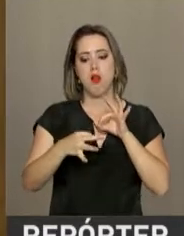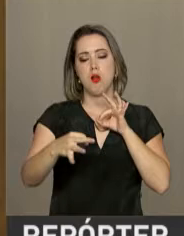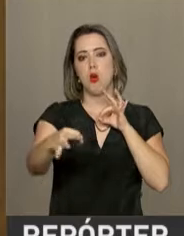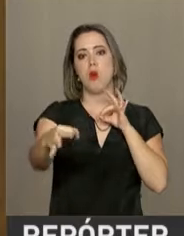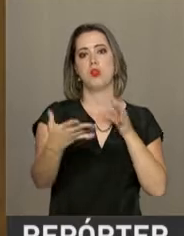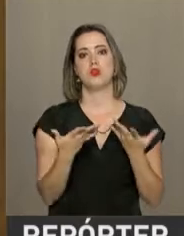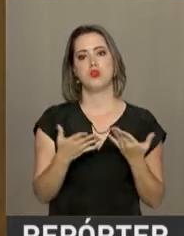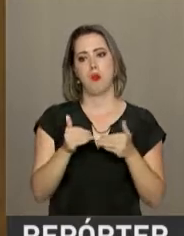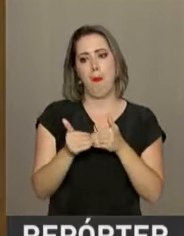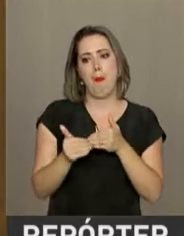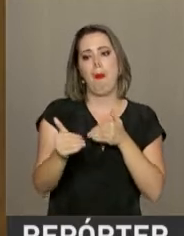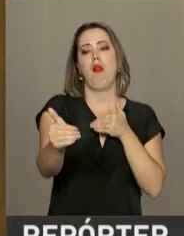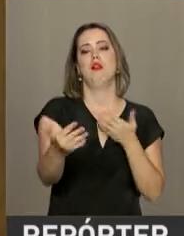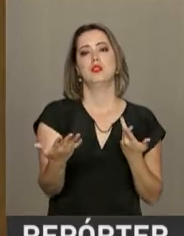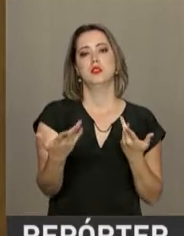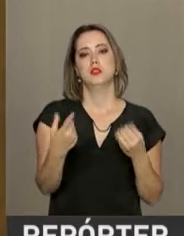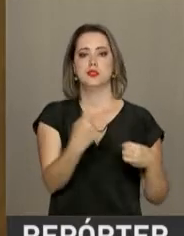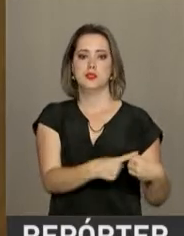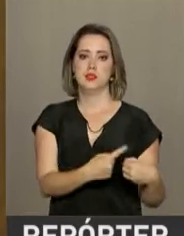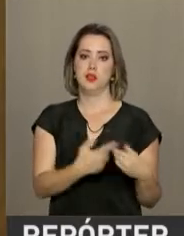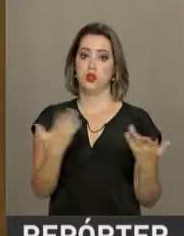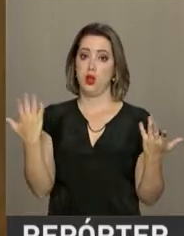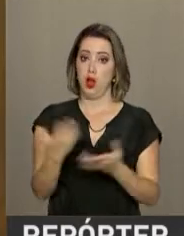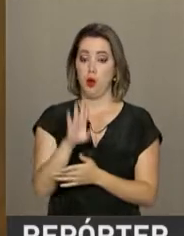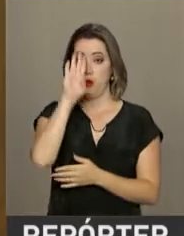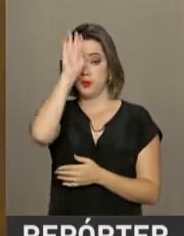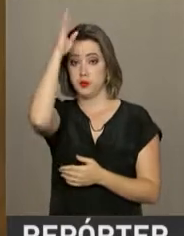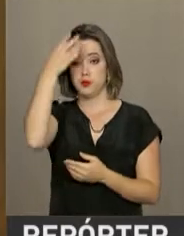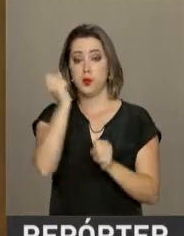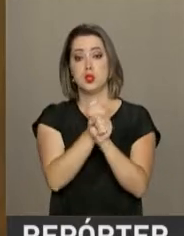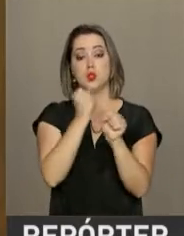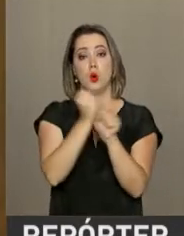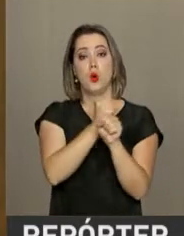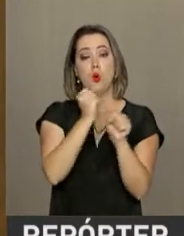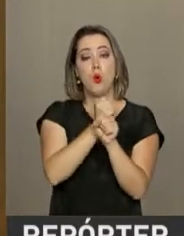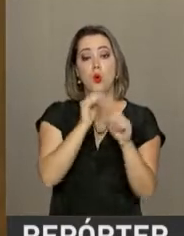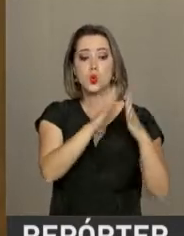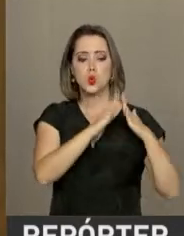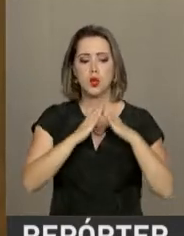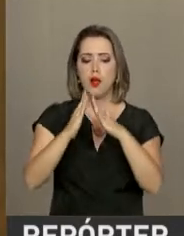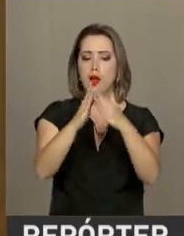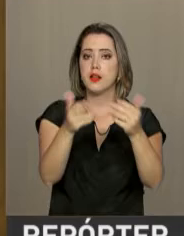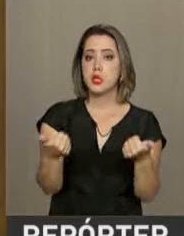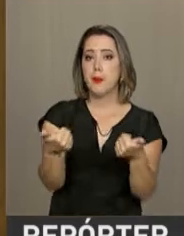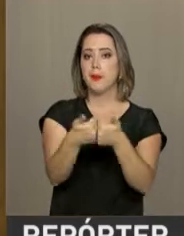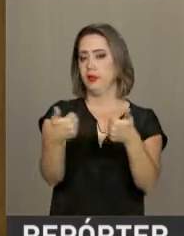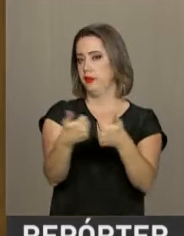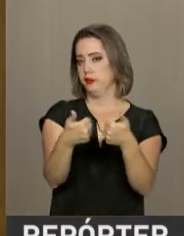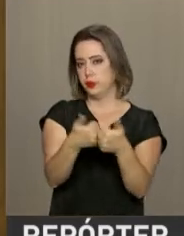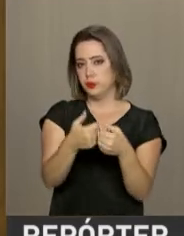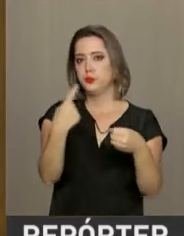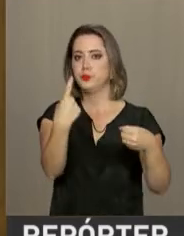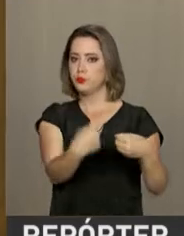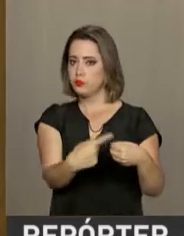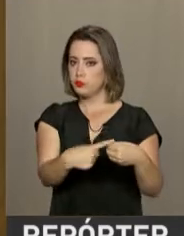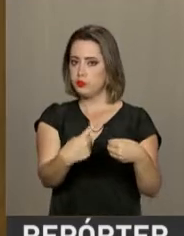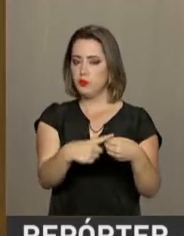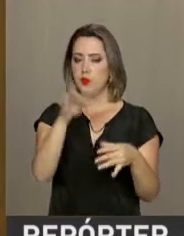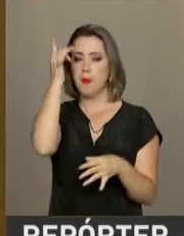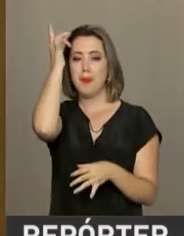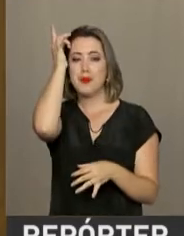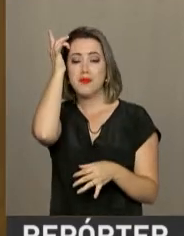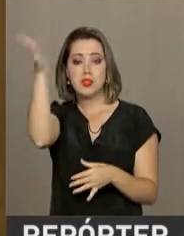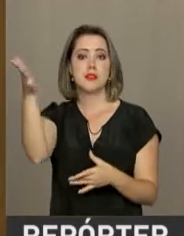de periférica dos municípios. A prioridade agora é construir empreendimentos que estejam próximo desses centros urbanos para